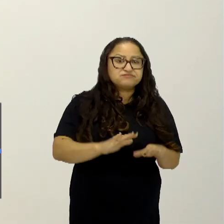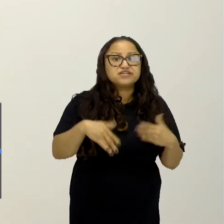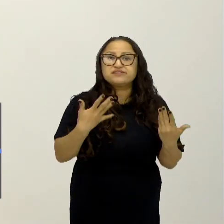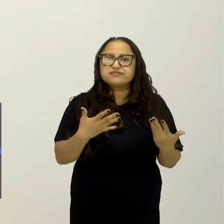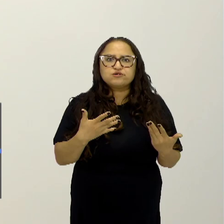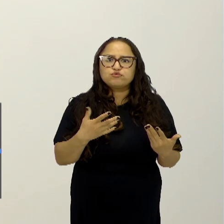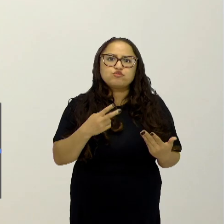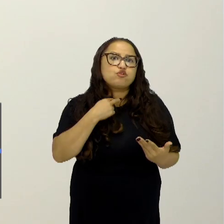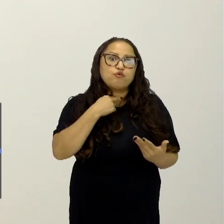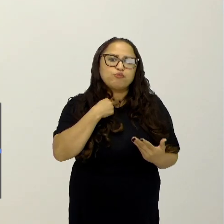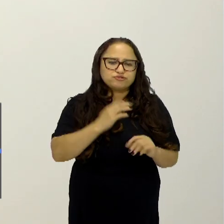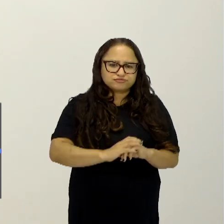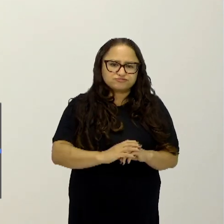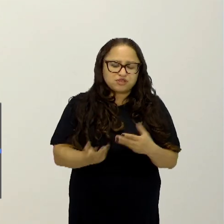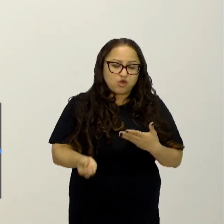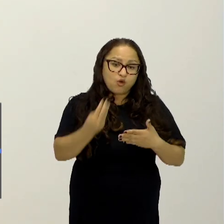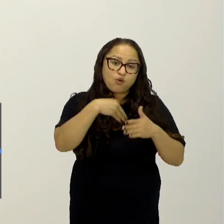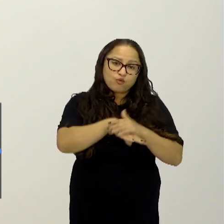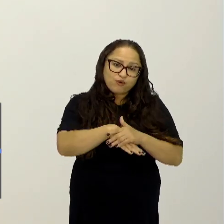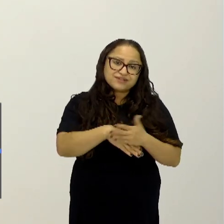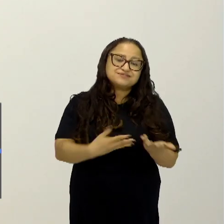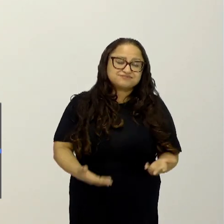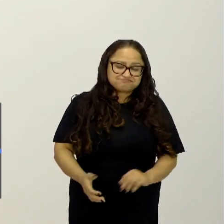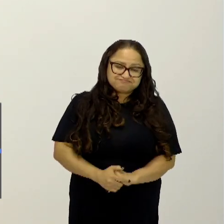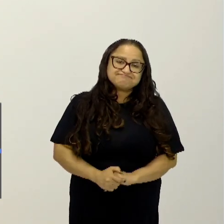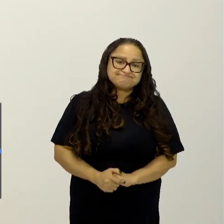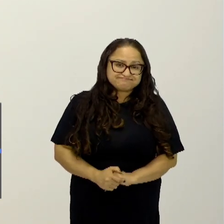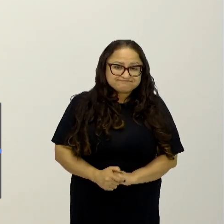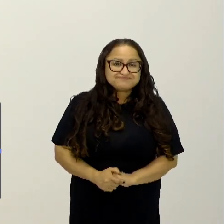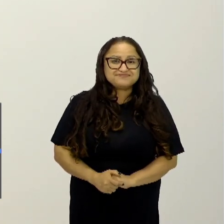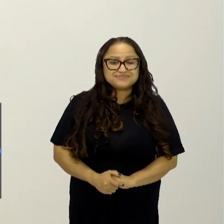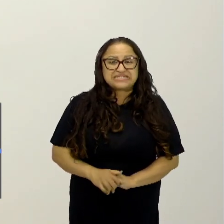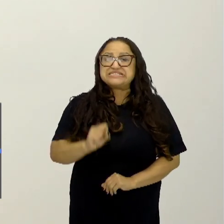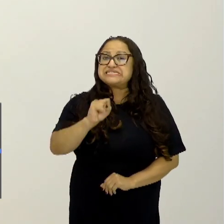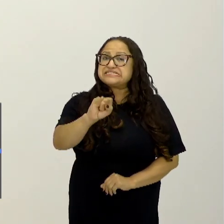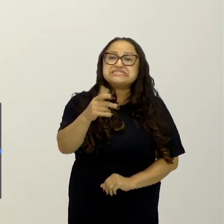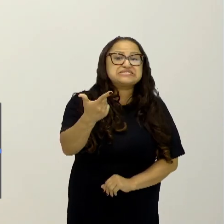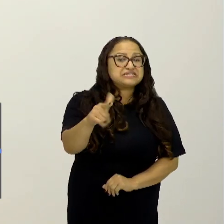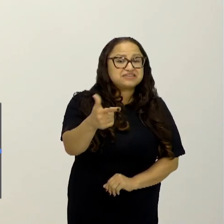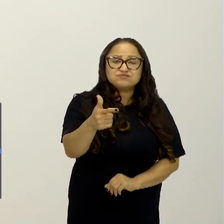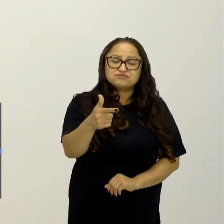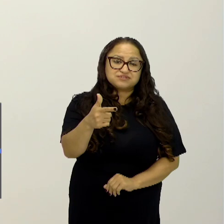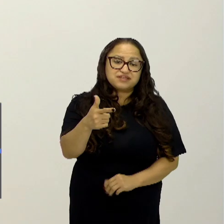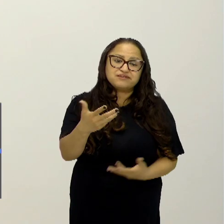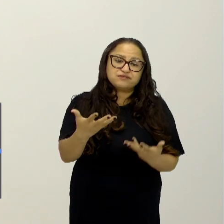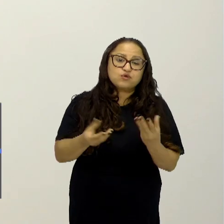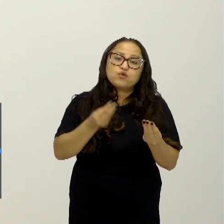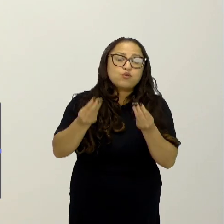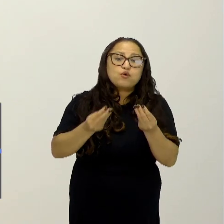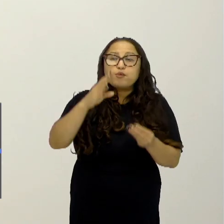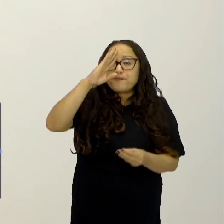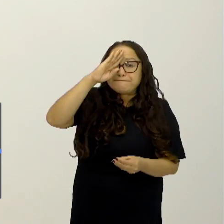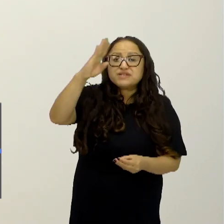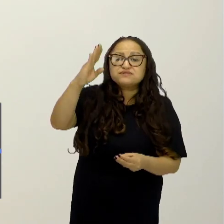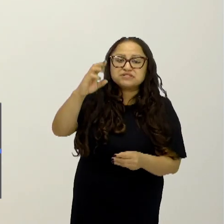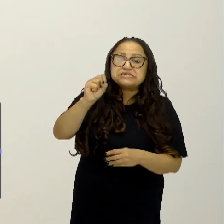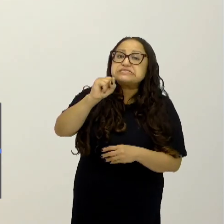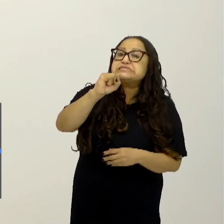como jogar? Guardo. Guarda, né? Então, se não tiver jeito, olha esse preferencialmente.